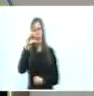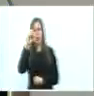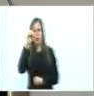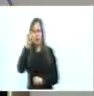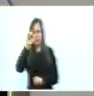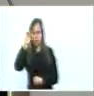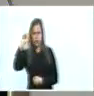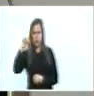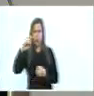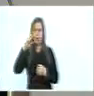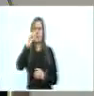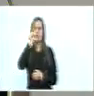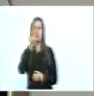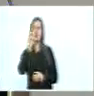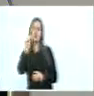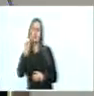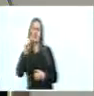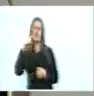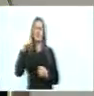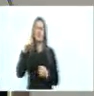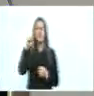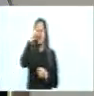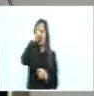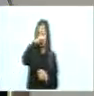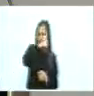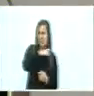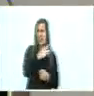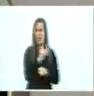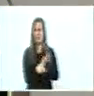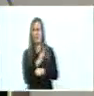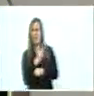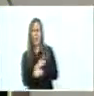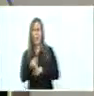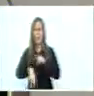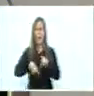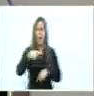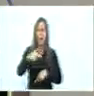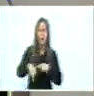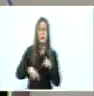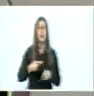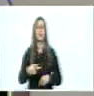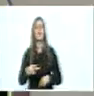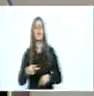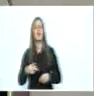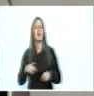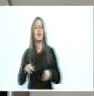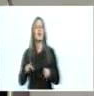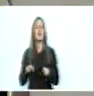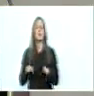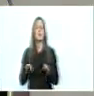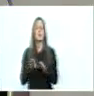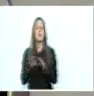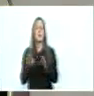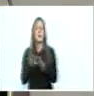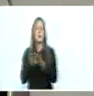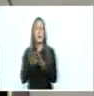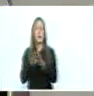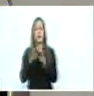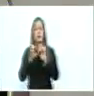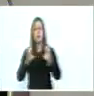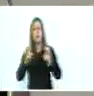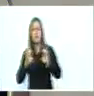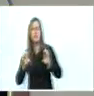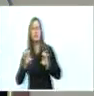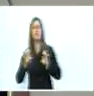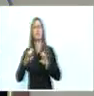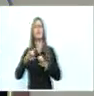e apesar das dificuldades técnicas, a questão populacional, a questão da infraestrutura que há que se montar com o passar